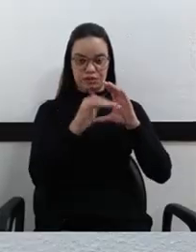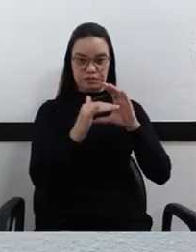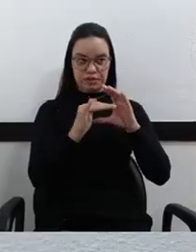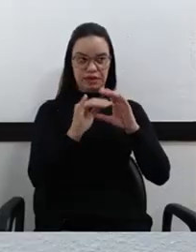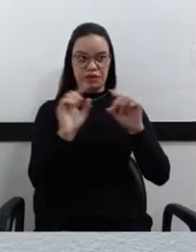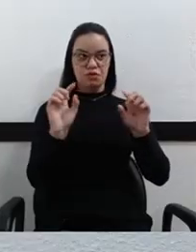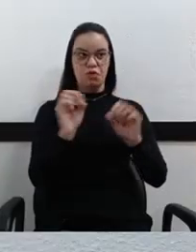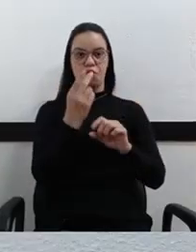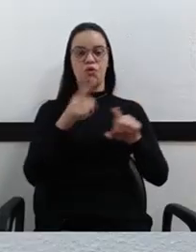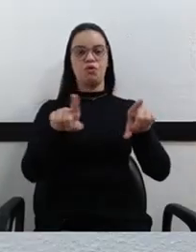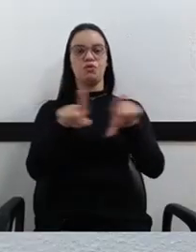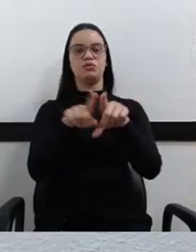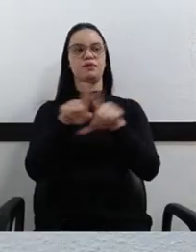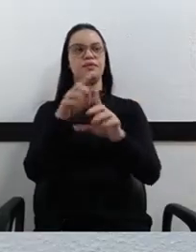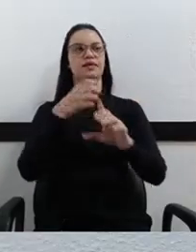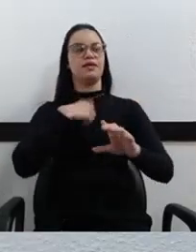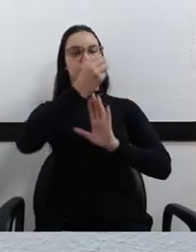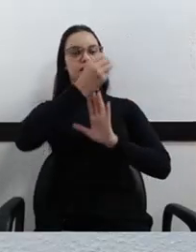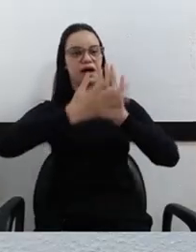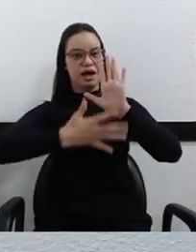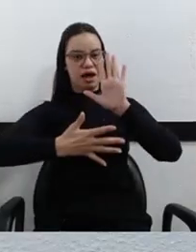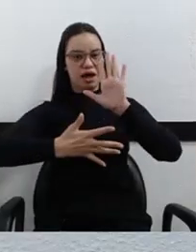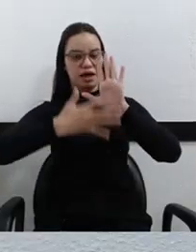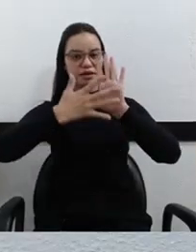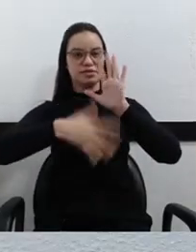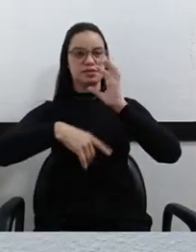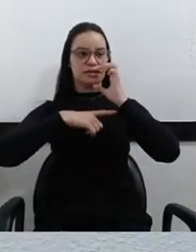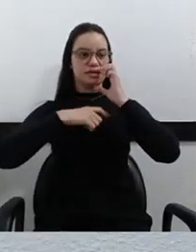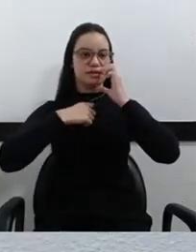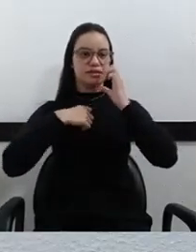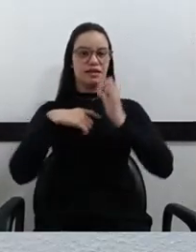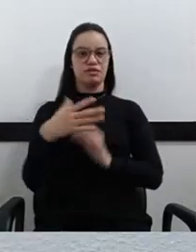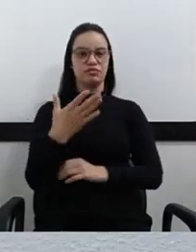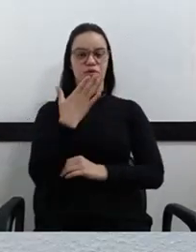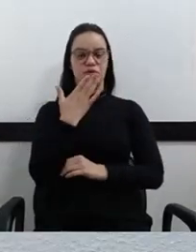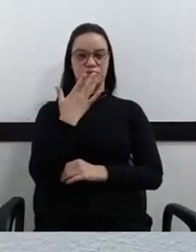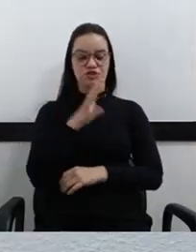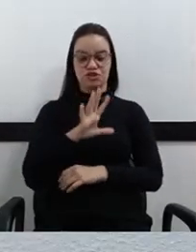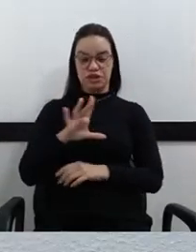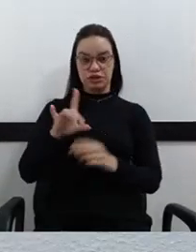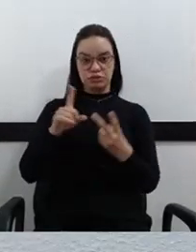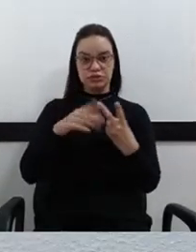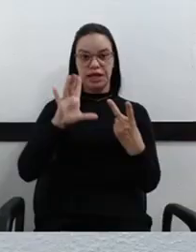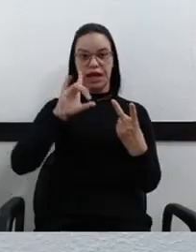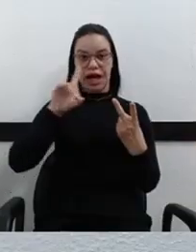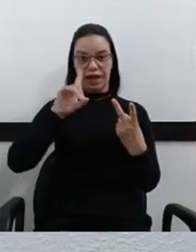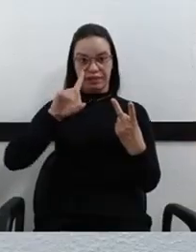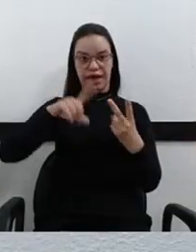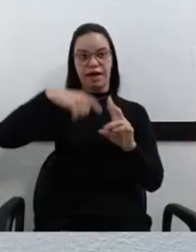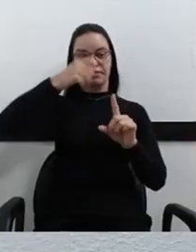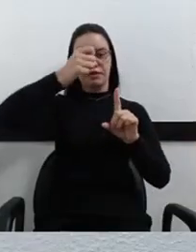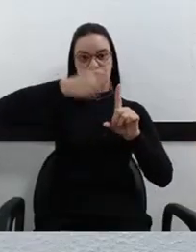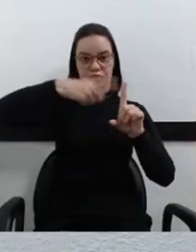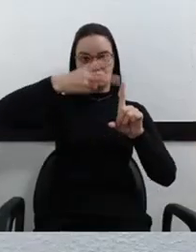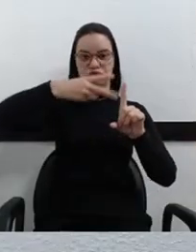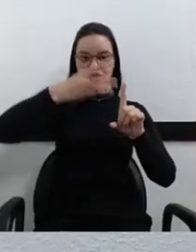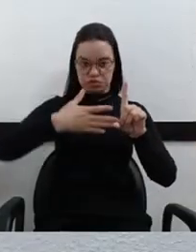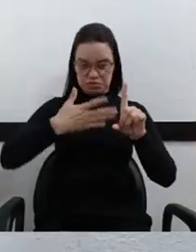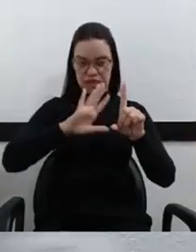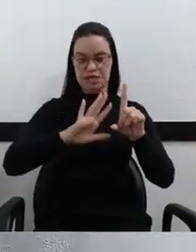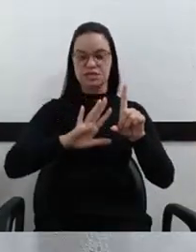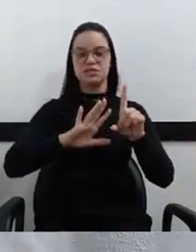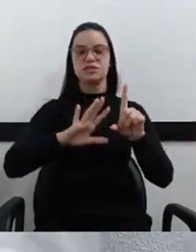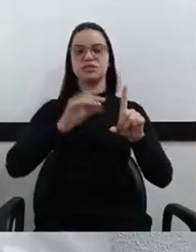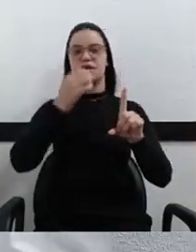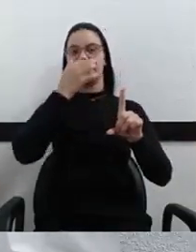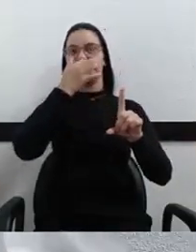então, mandem essa lista com os pedidos, as datas, né, dos meses que seriam requeridos os gozos e